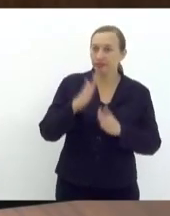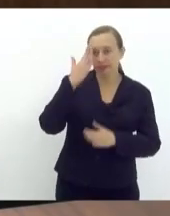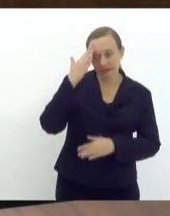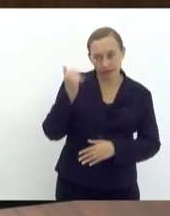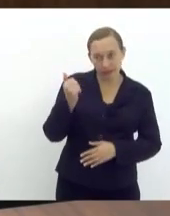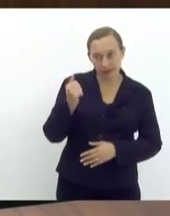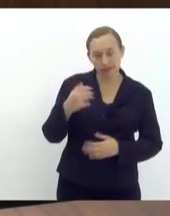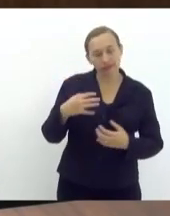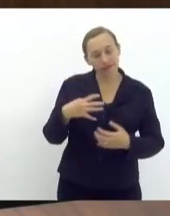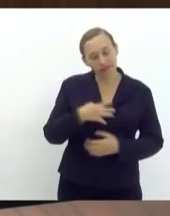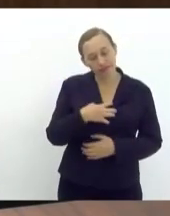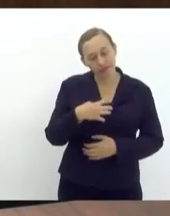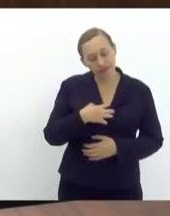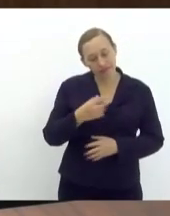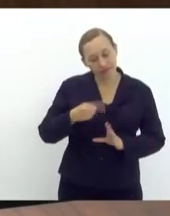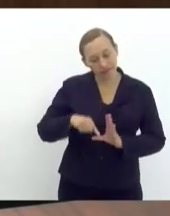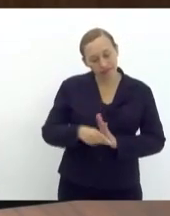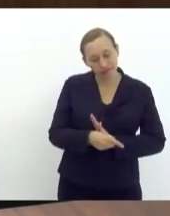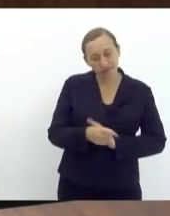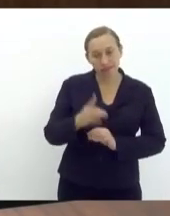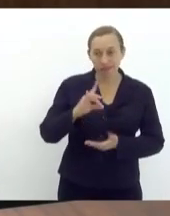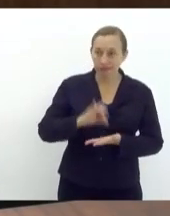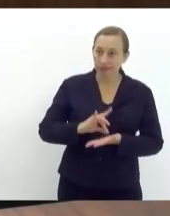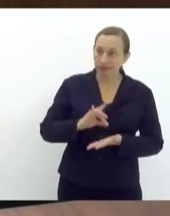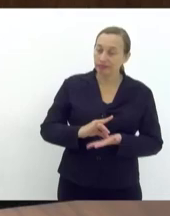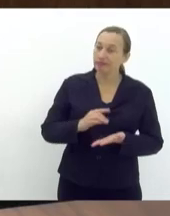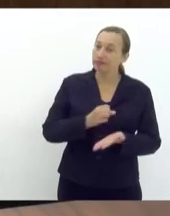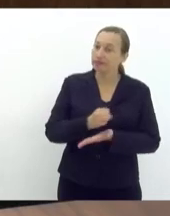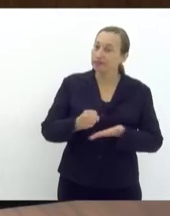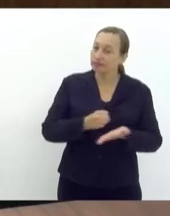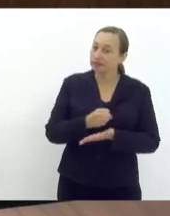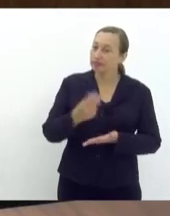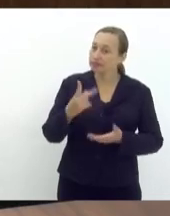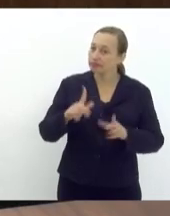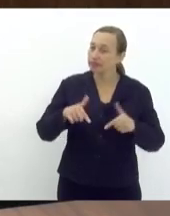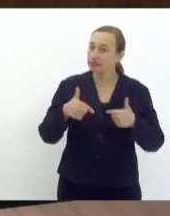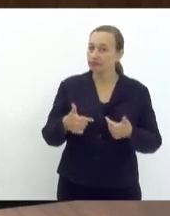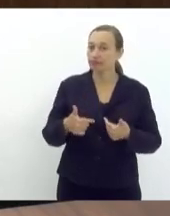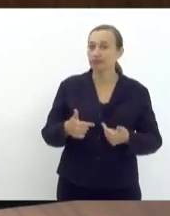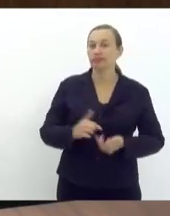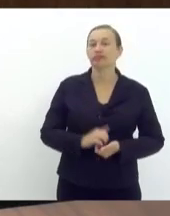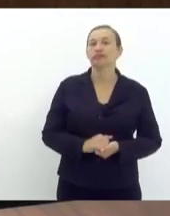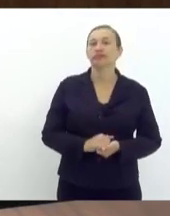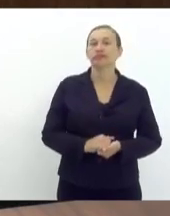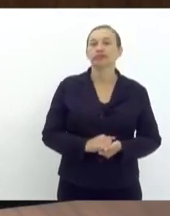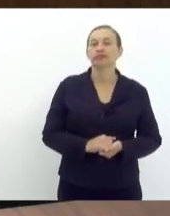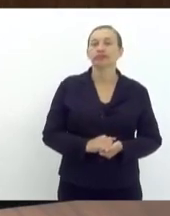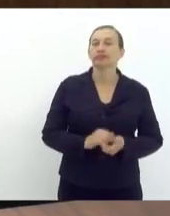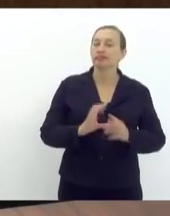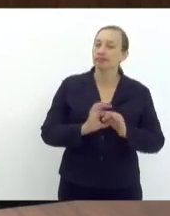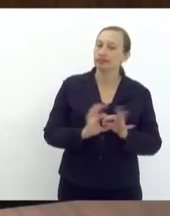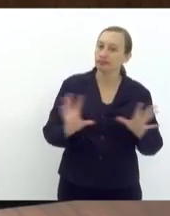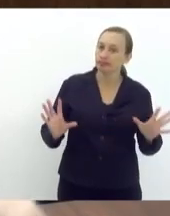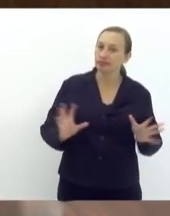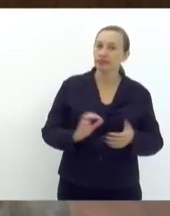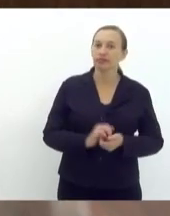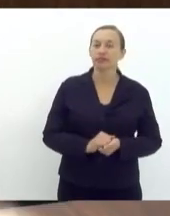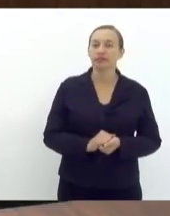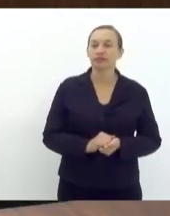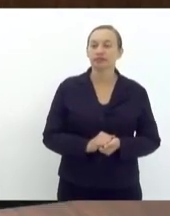um sentimento profundo e sincero baseado na sua atitude na sua independência